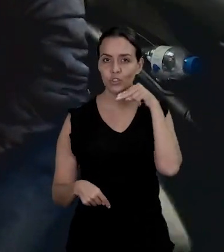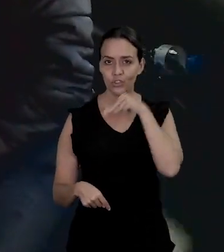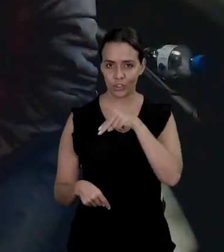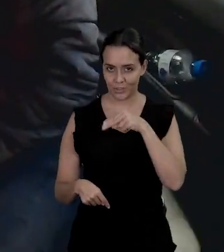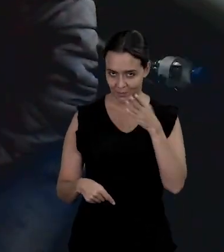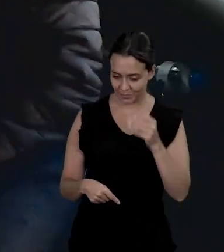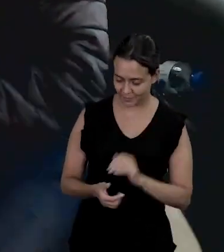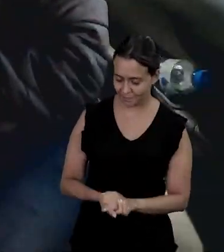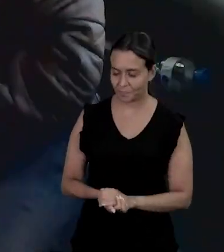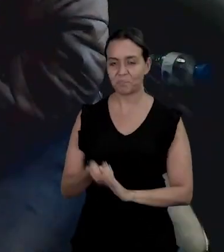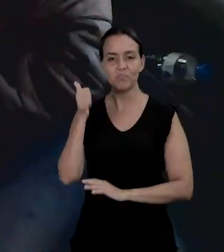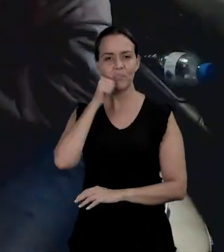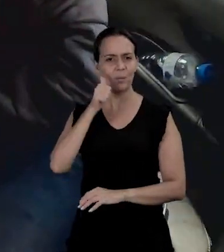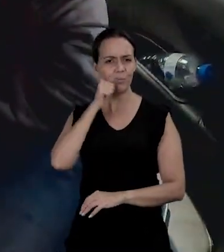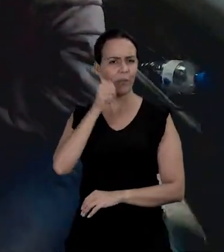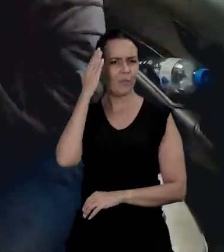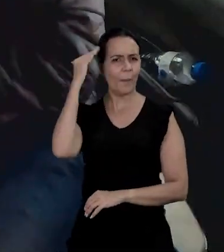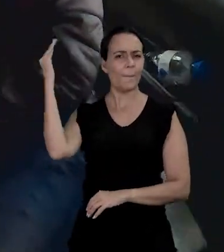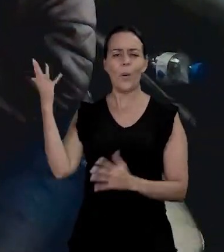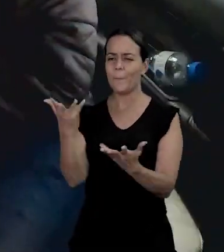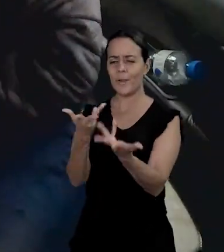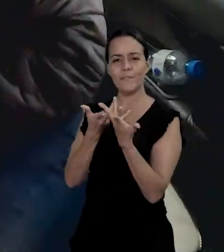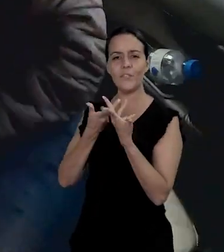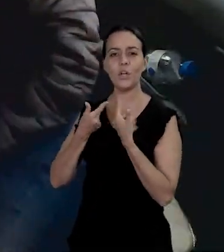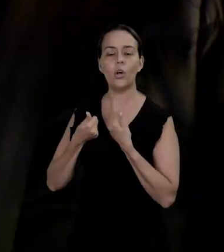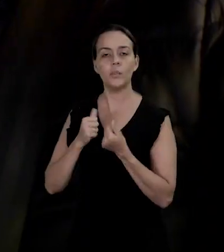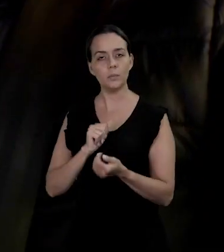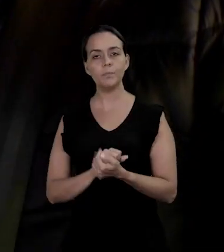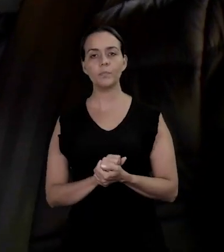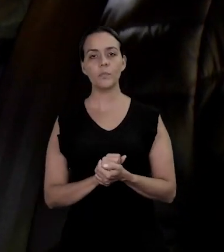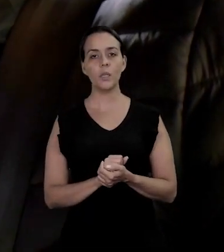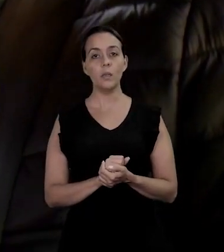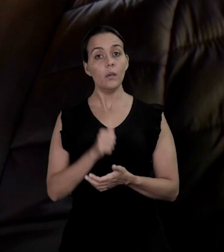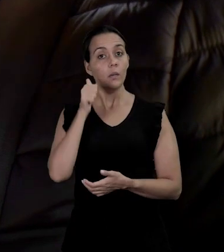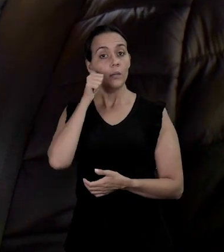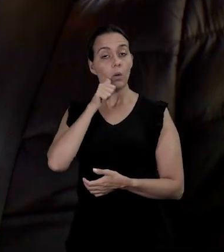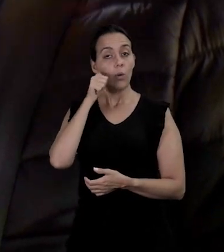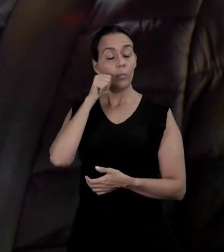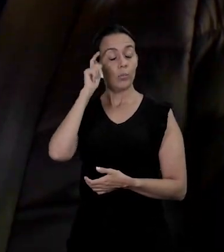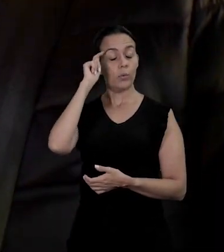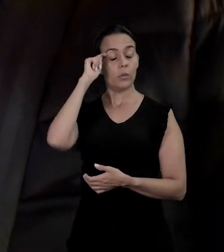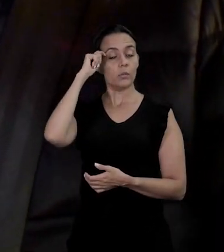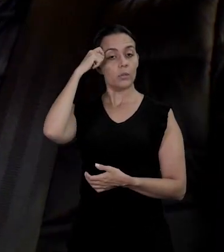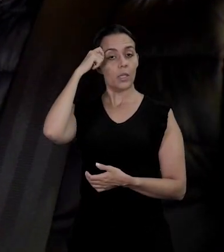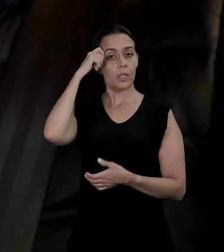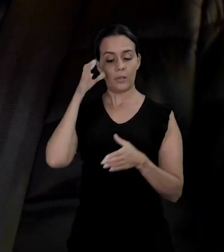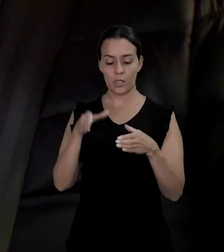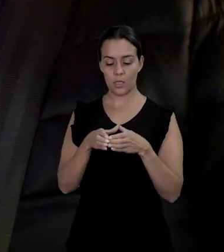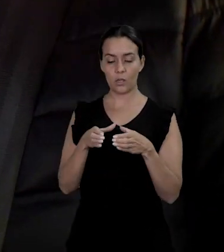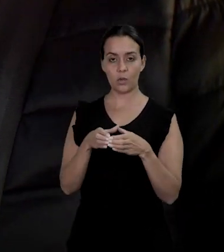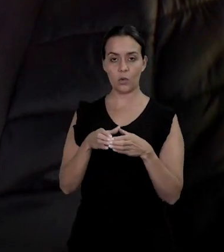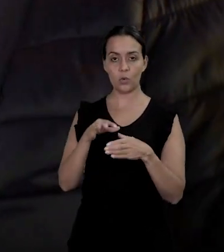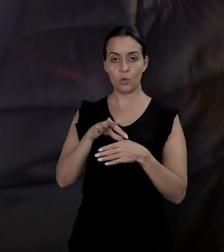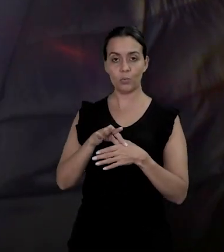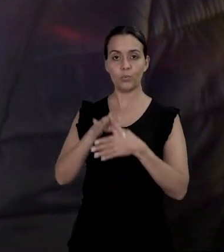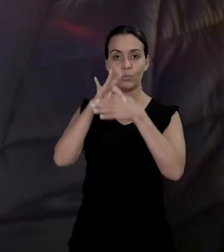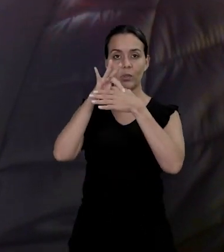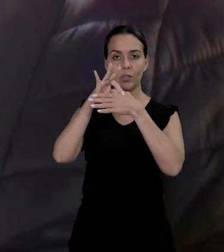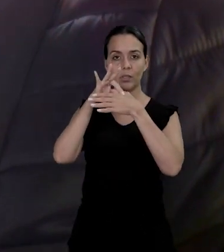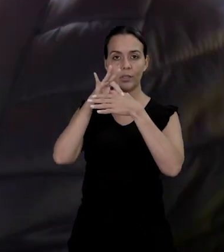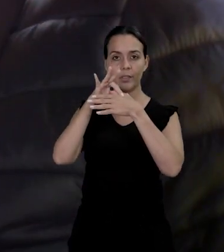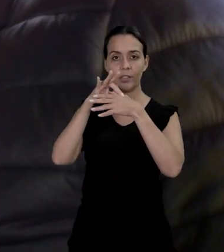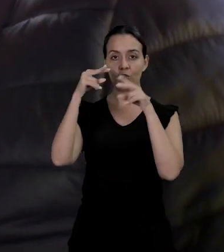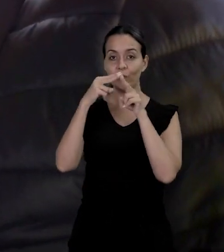liderando uma equipe de desenvolvimento de realidade virtual. E ela falou, olha só, como que funciona o processo